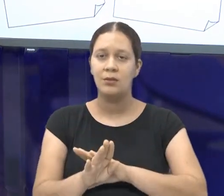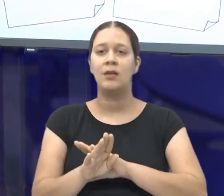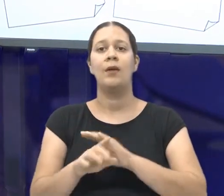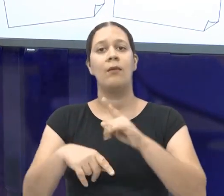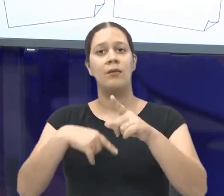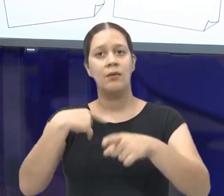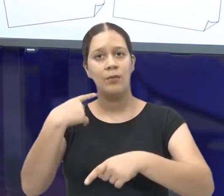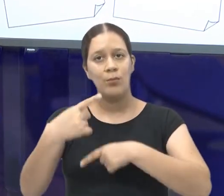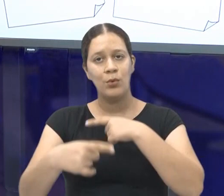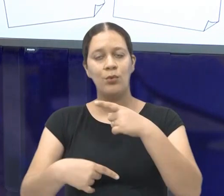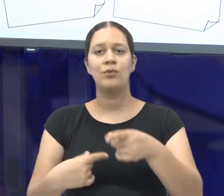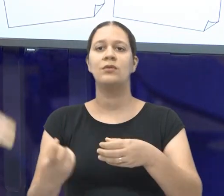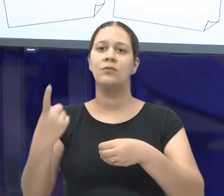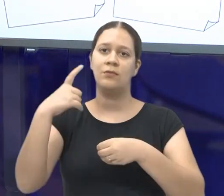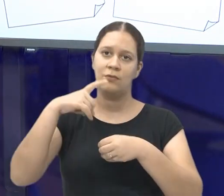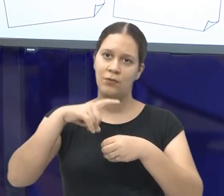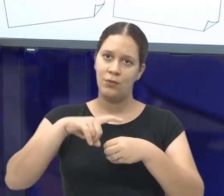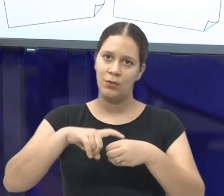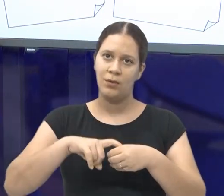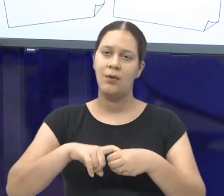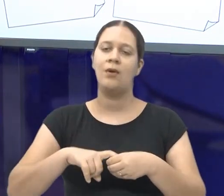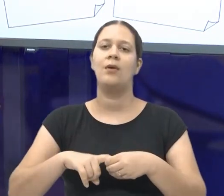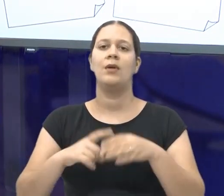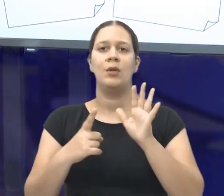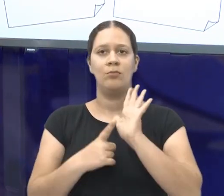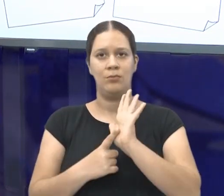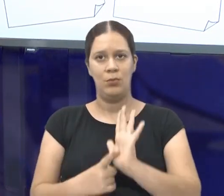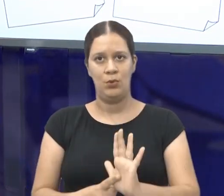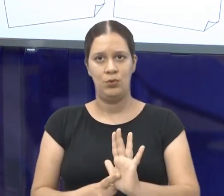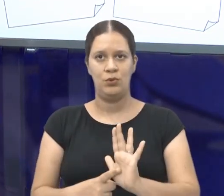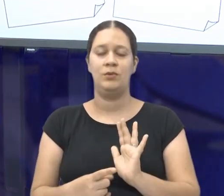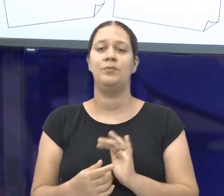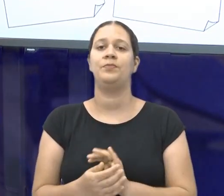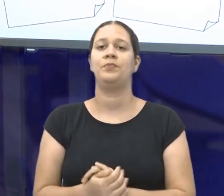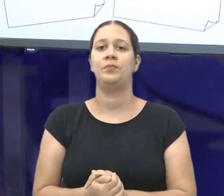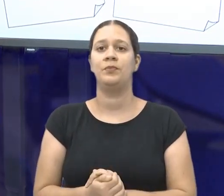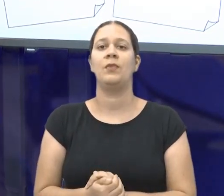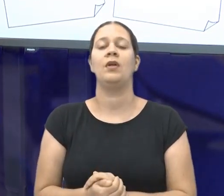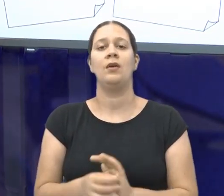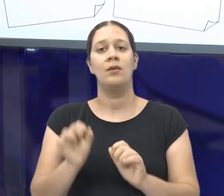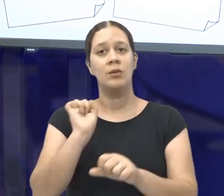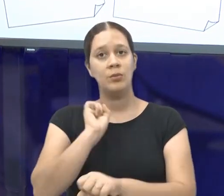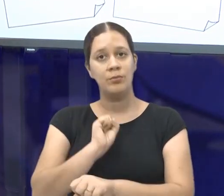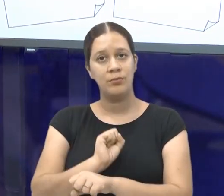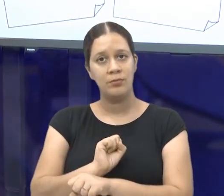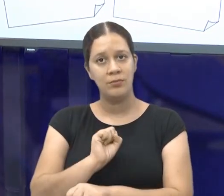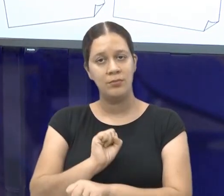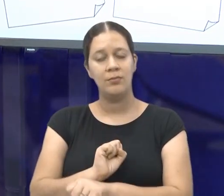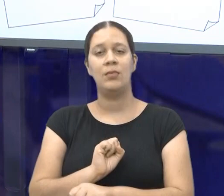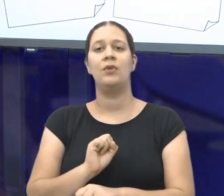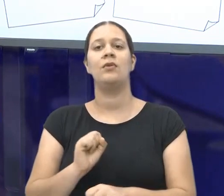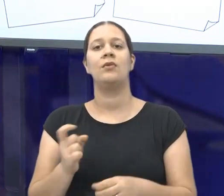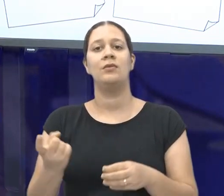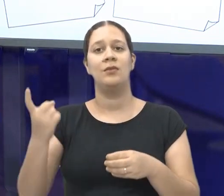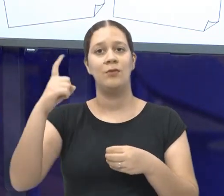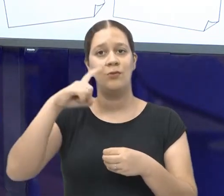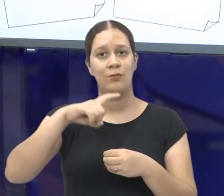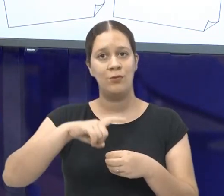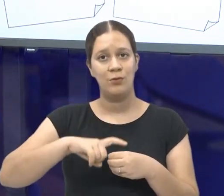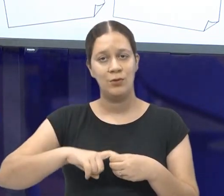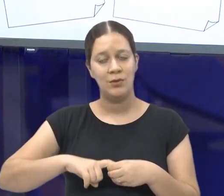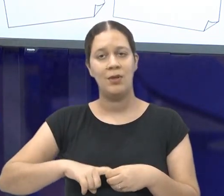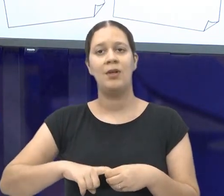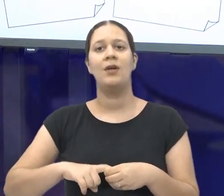vamos voltar às nossas aulas normal. No breve nós não sabemos quando, mas há perspectivas. Quando voltar, quando